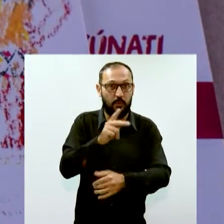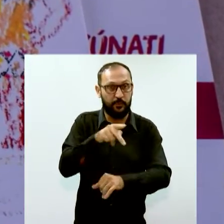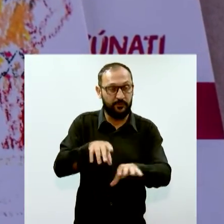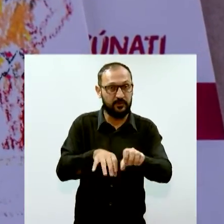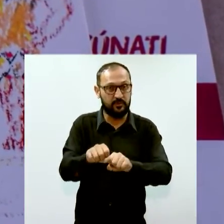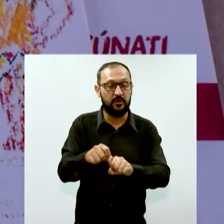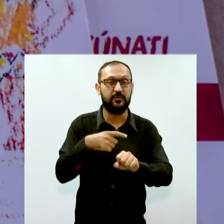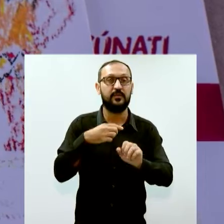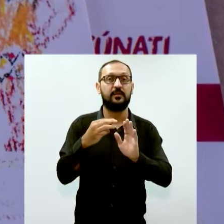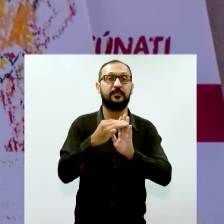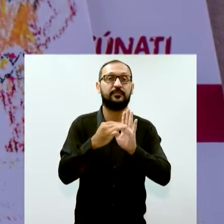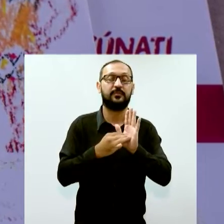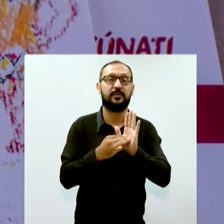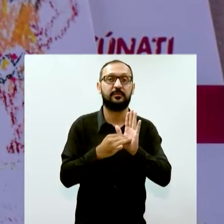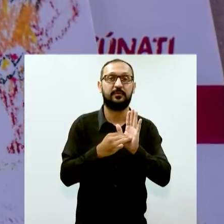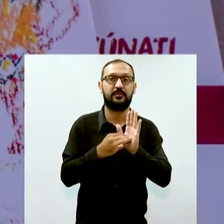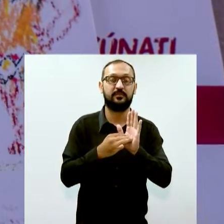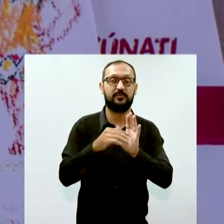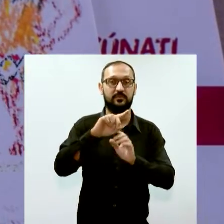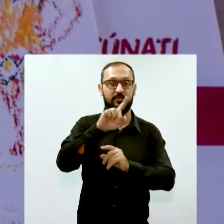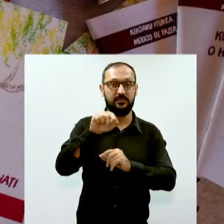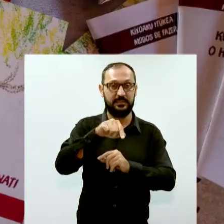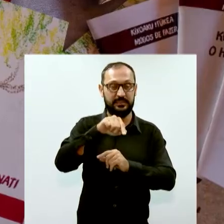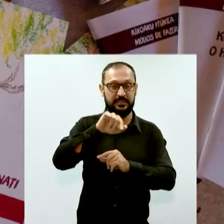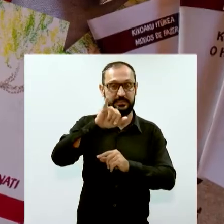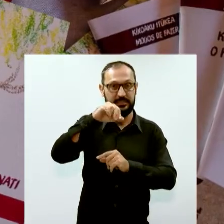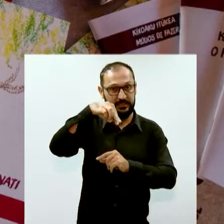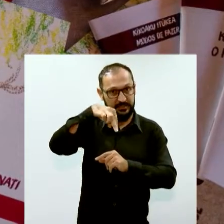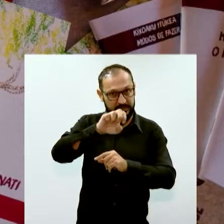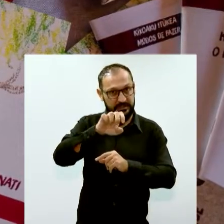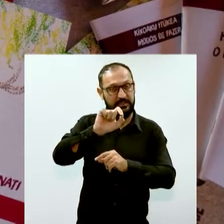na metodologia do Zine e que, em seguida,